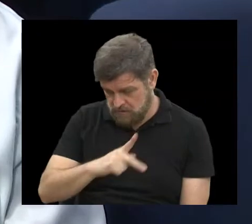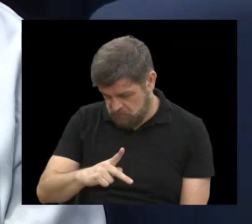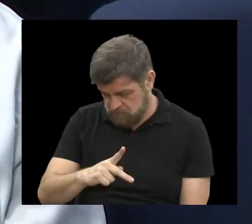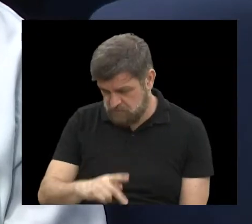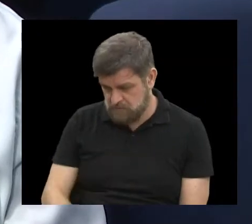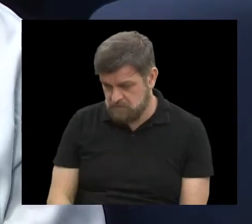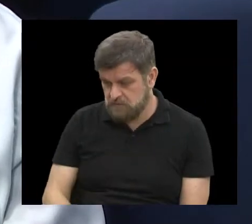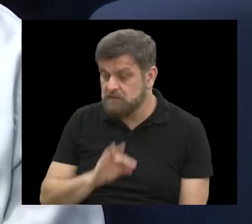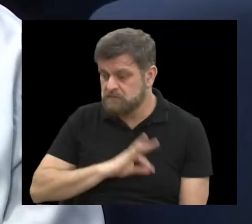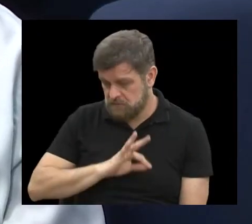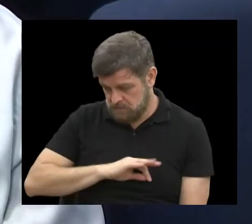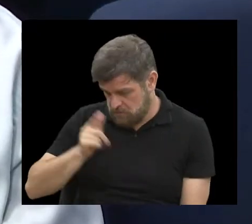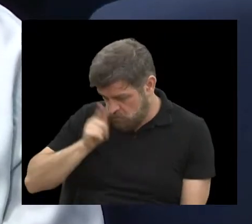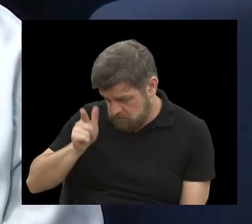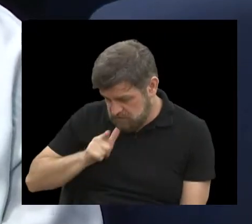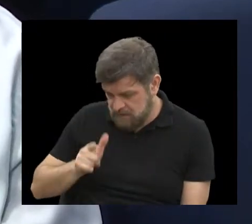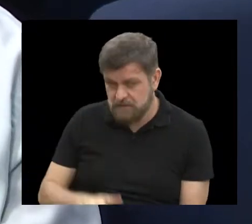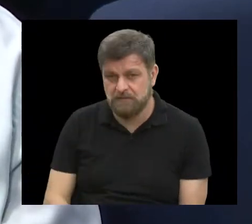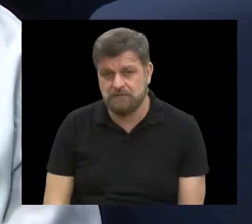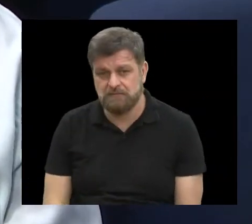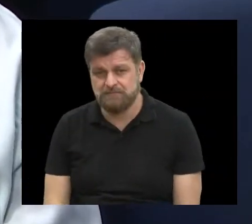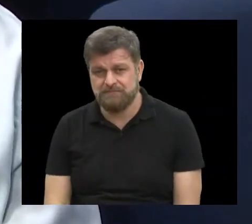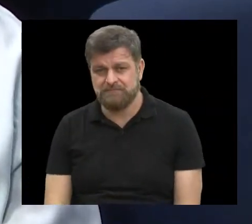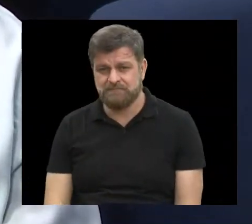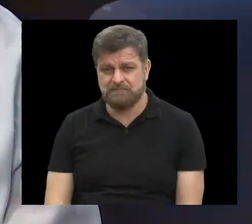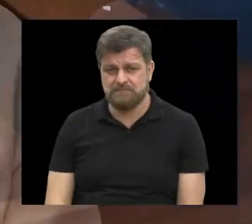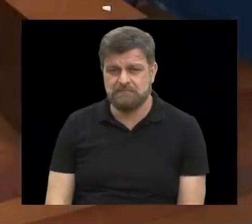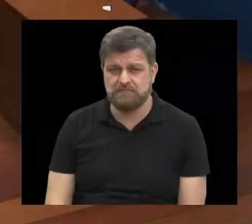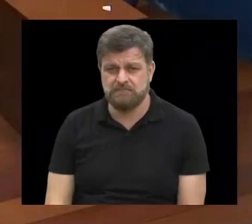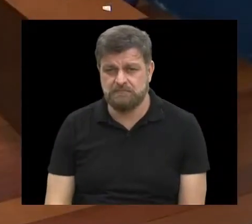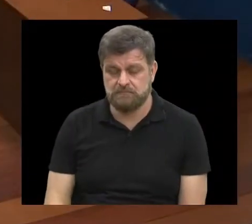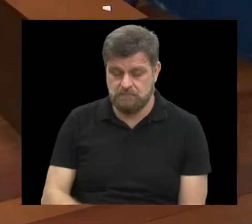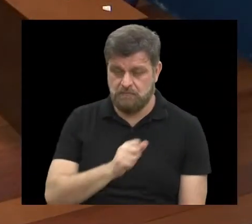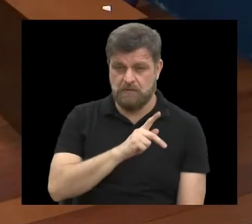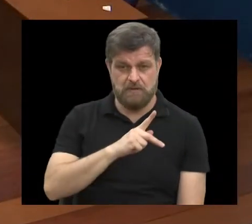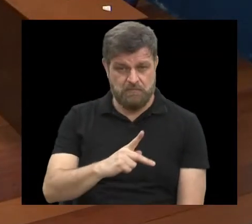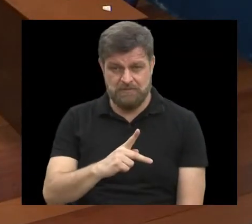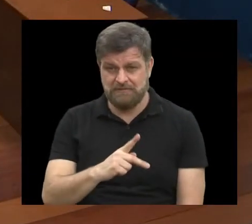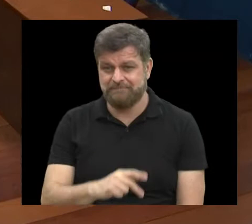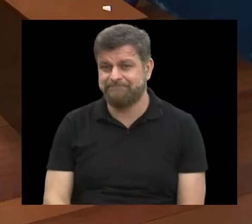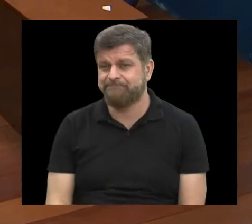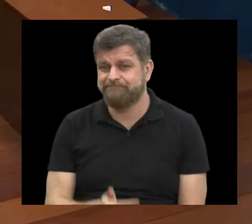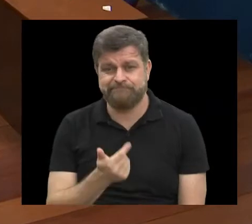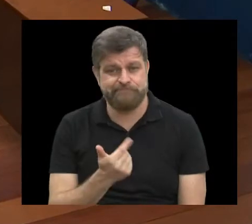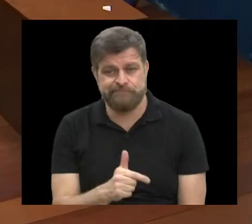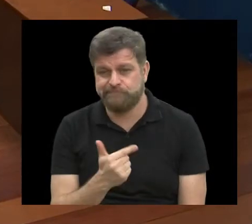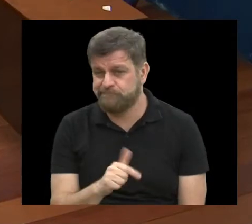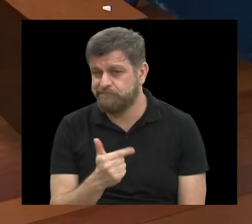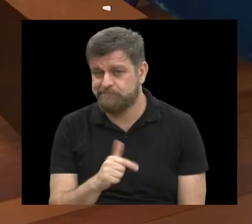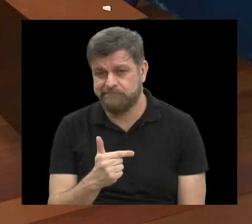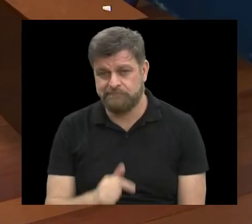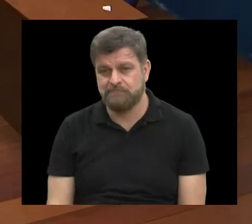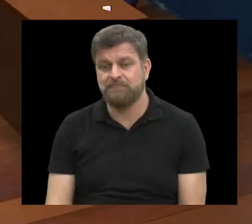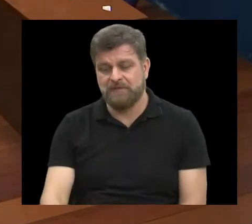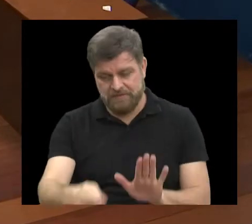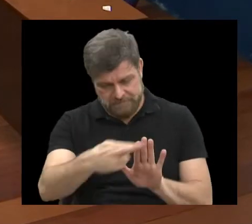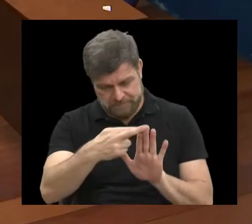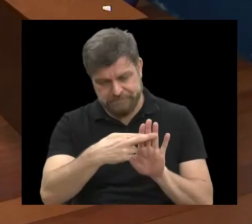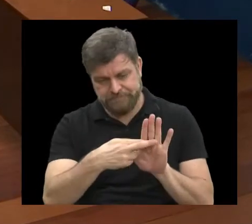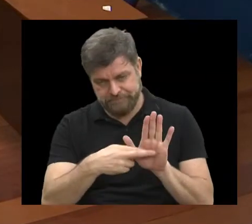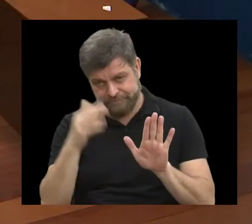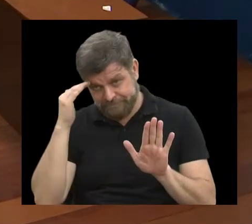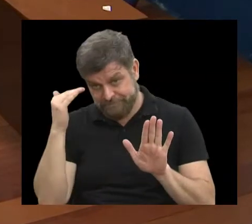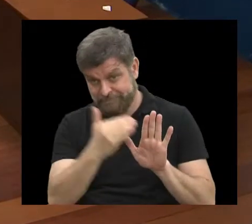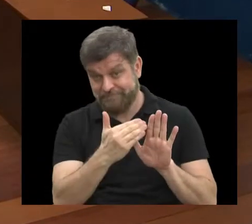conseguir um salário? Então, para a questão da aposentadoria, a gente não tem como fugir